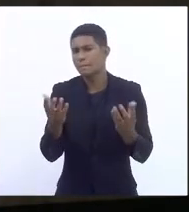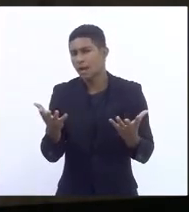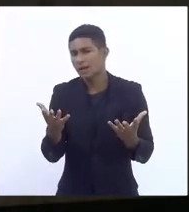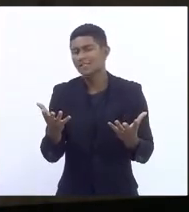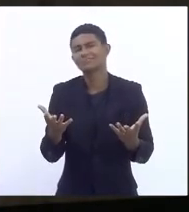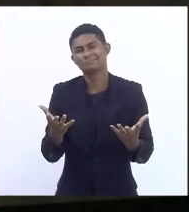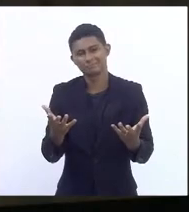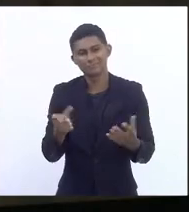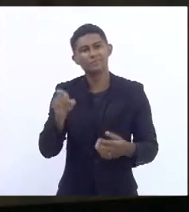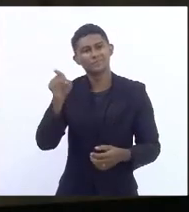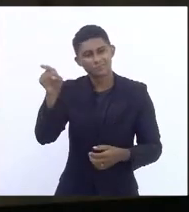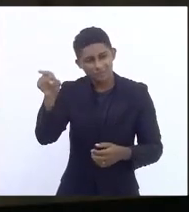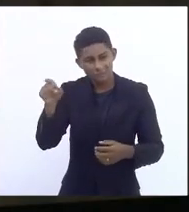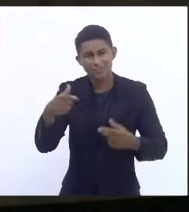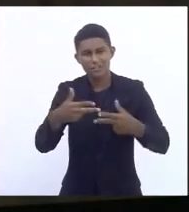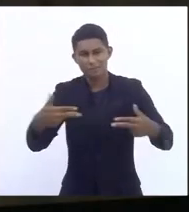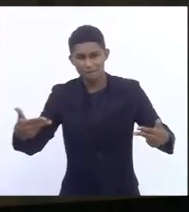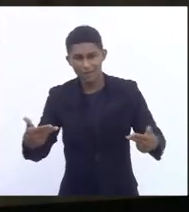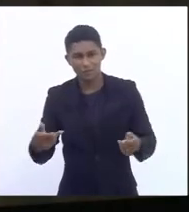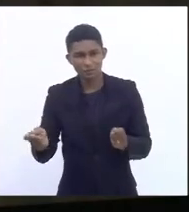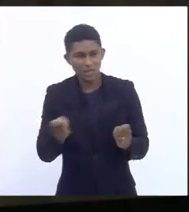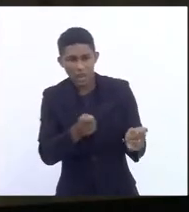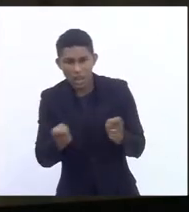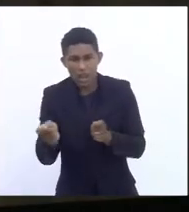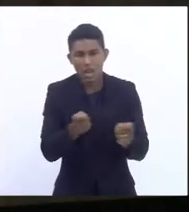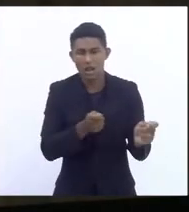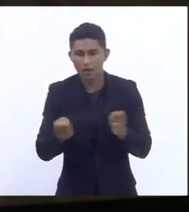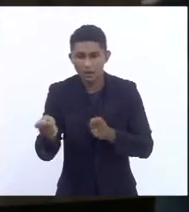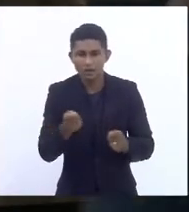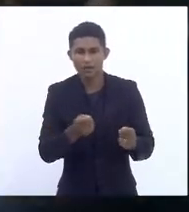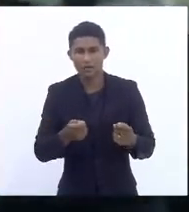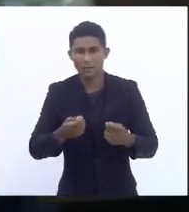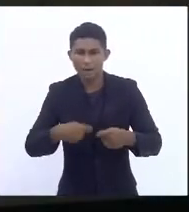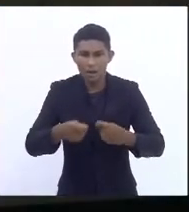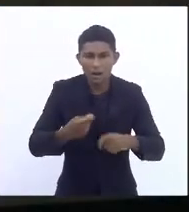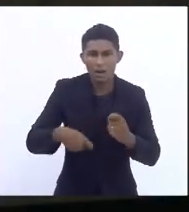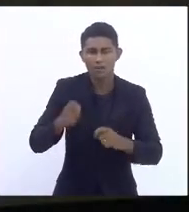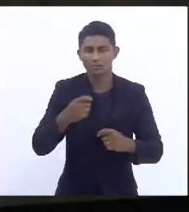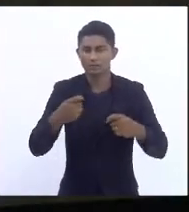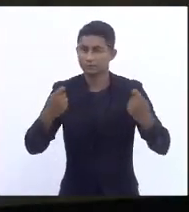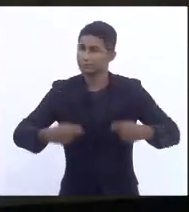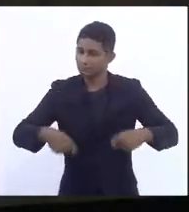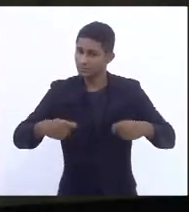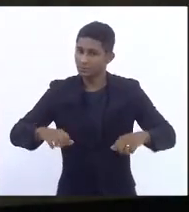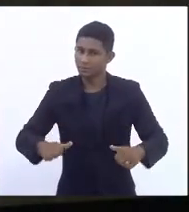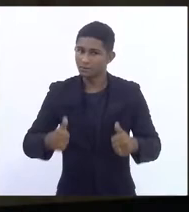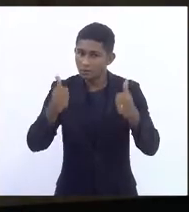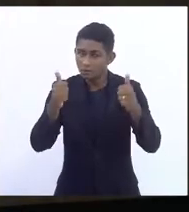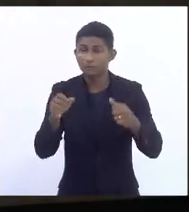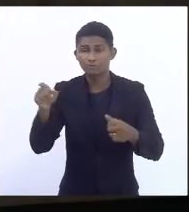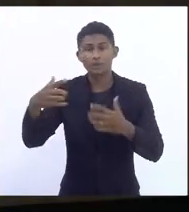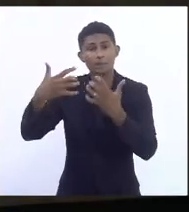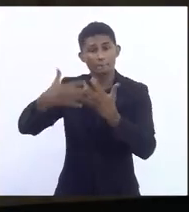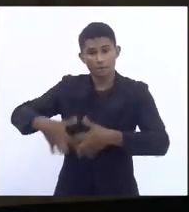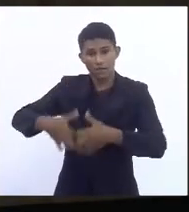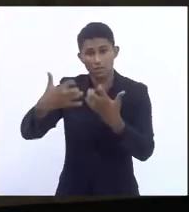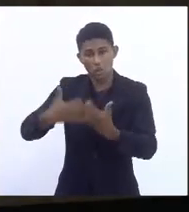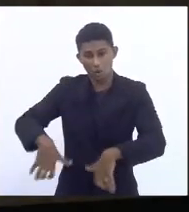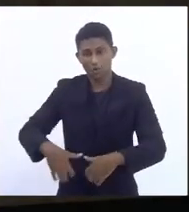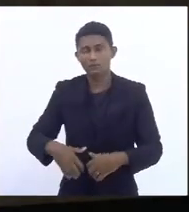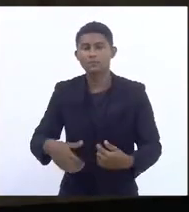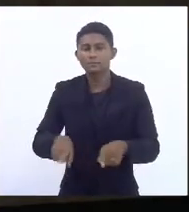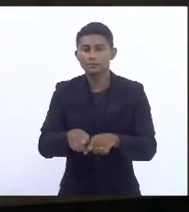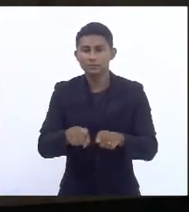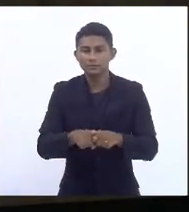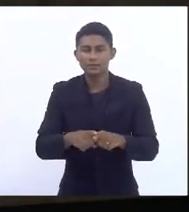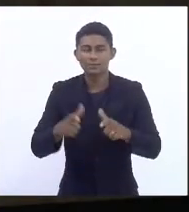relançar as atividades econômicas naquele município, né? E as atividades econômicas mais importantes, tanto em Petrópolis, em Friburgo também, tem uma presença forte do